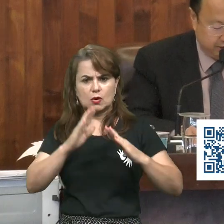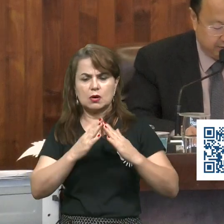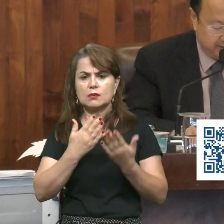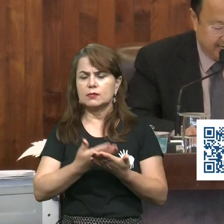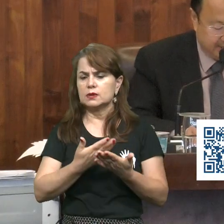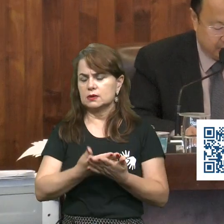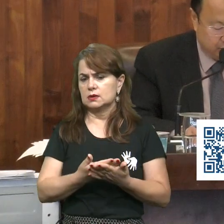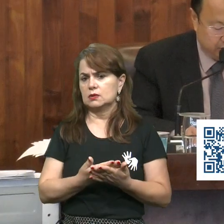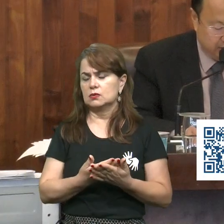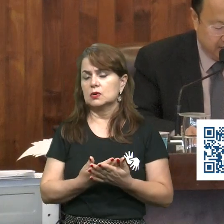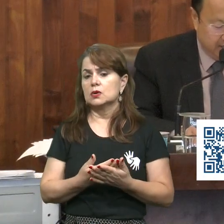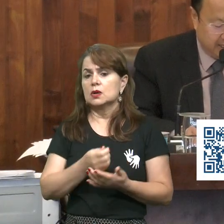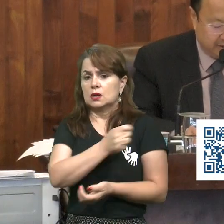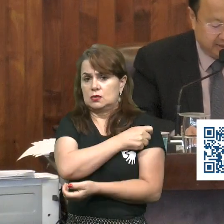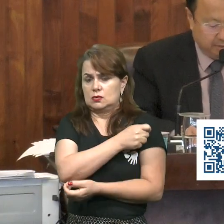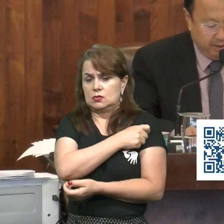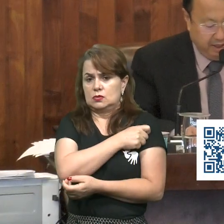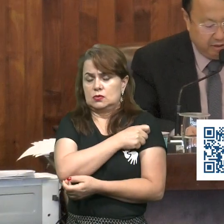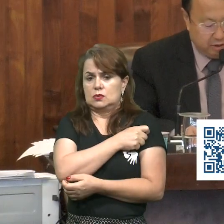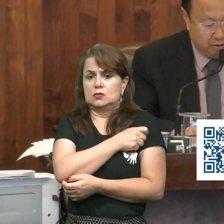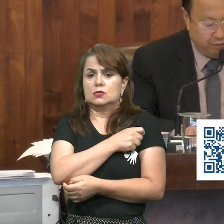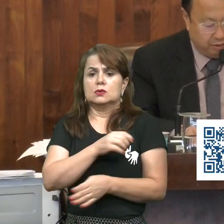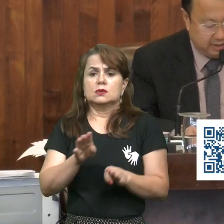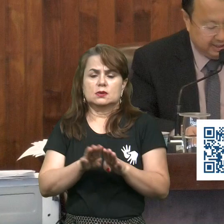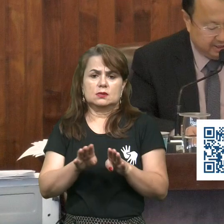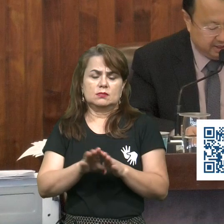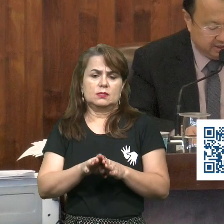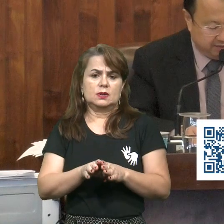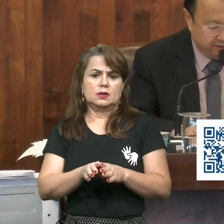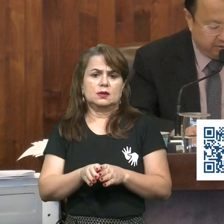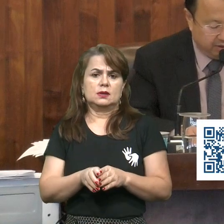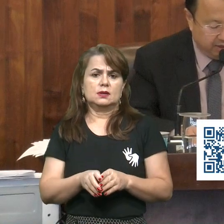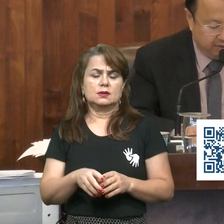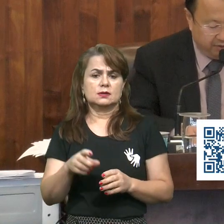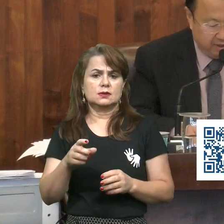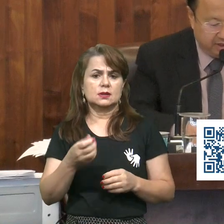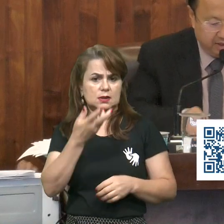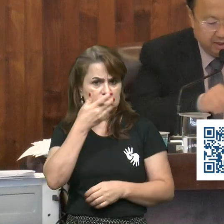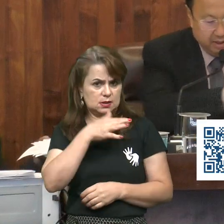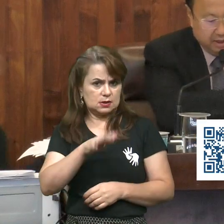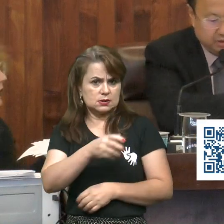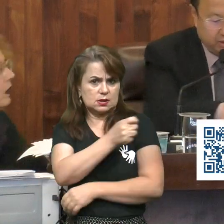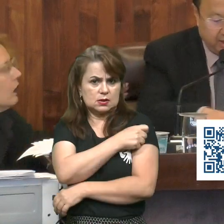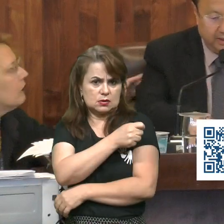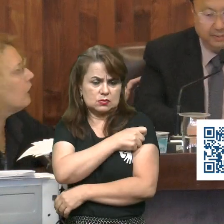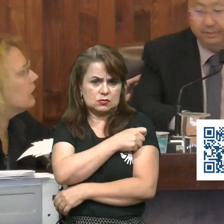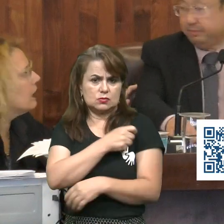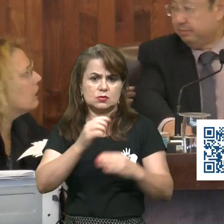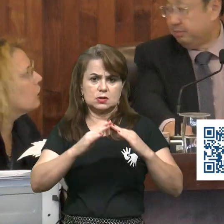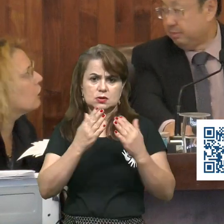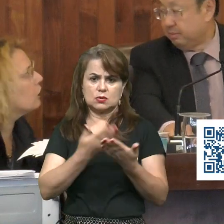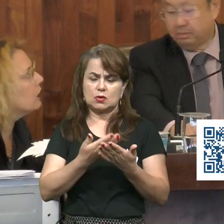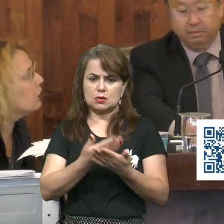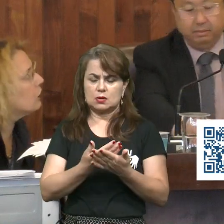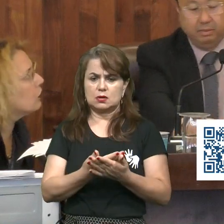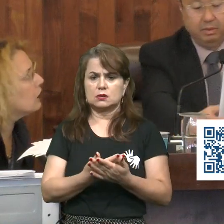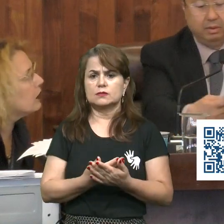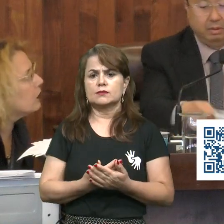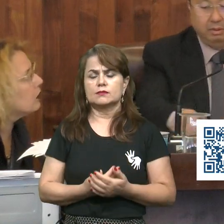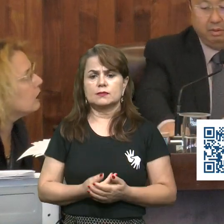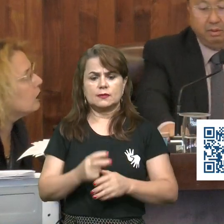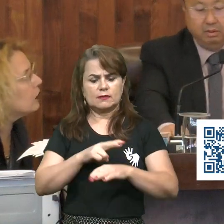insetos nocivos à saúde e causando perigo e desconforto às crianças que frequentam a referida escola.